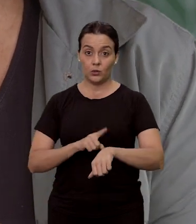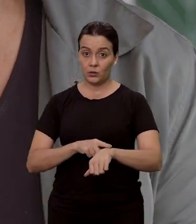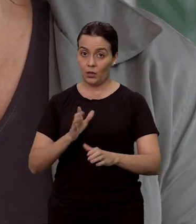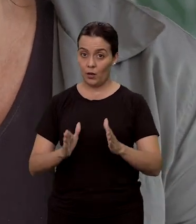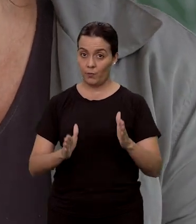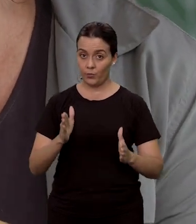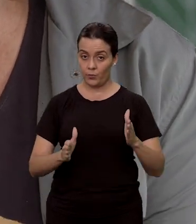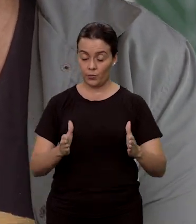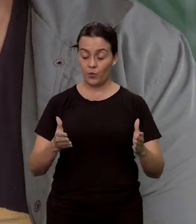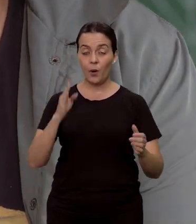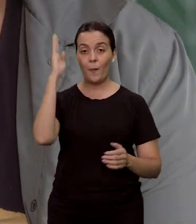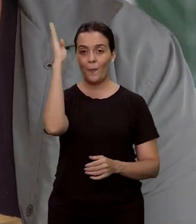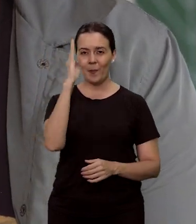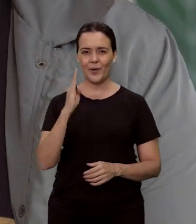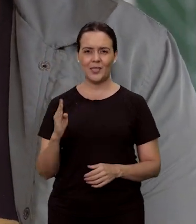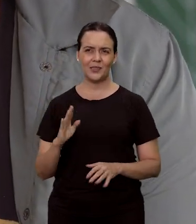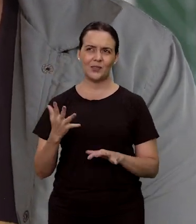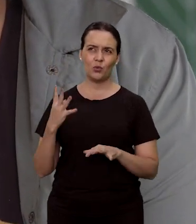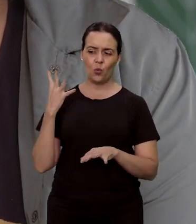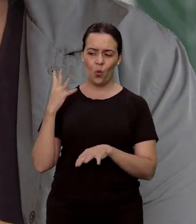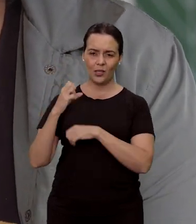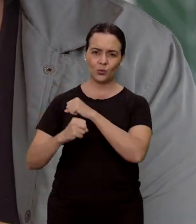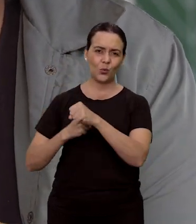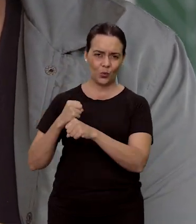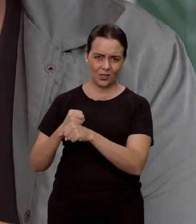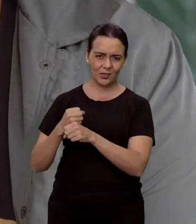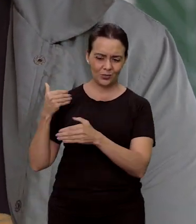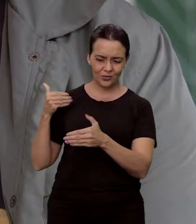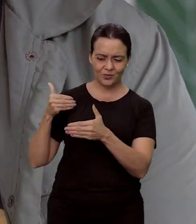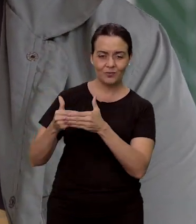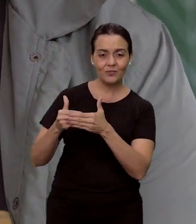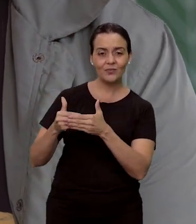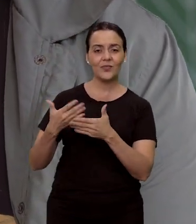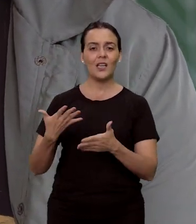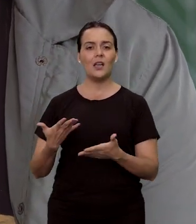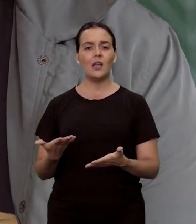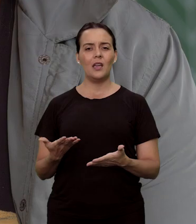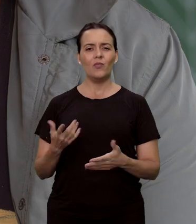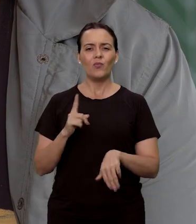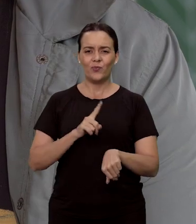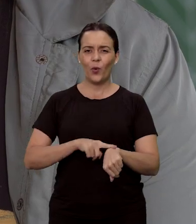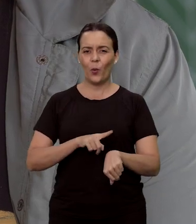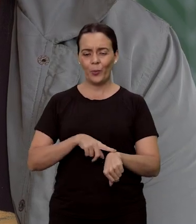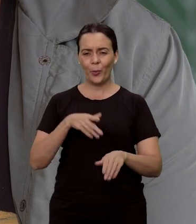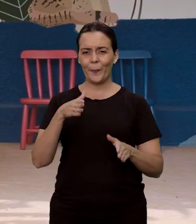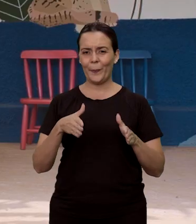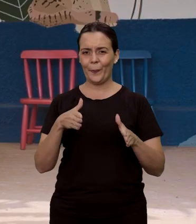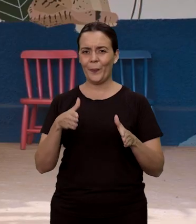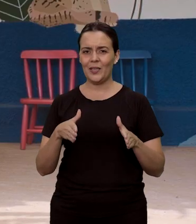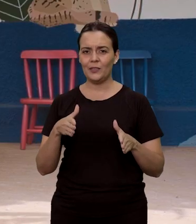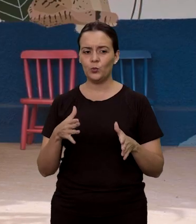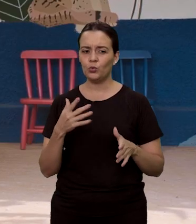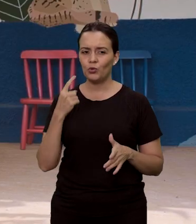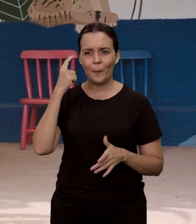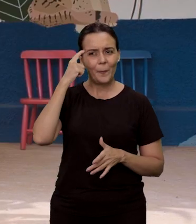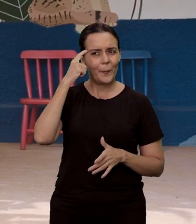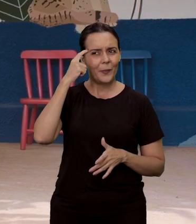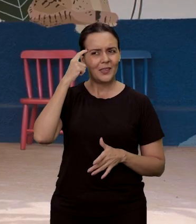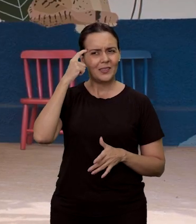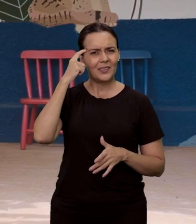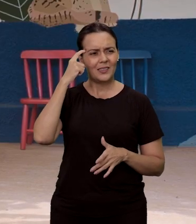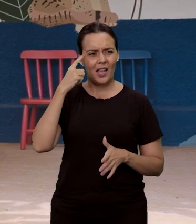muito difícil do Brasil, que foram os últimos 4 anos, que foi esse momento de